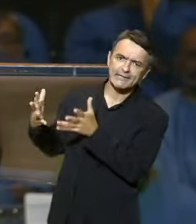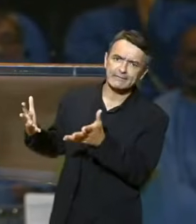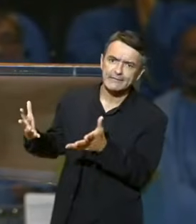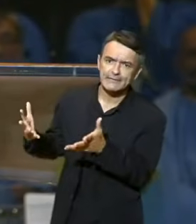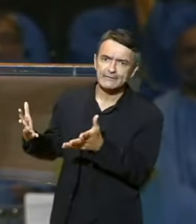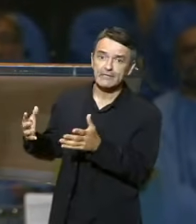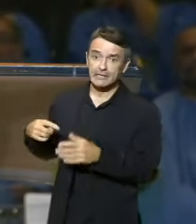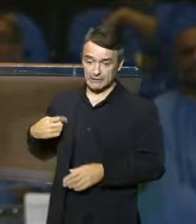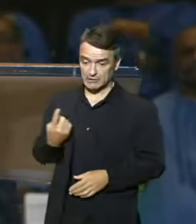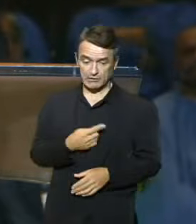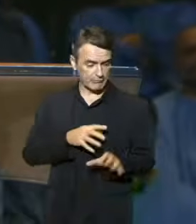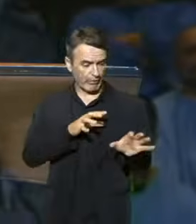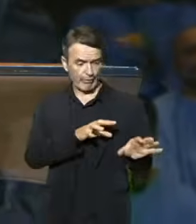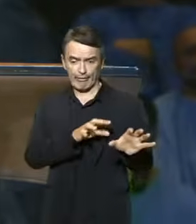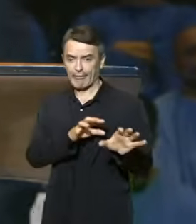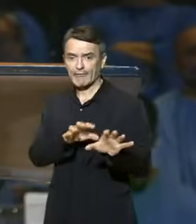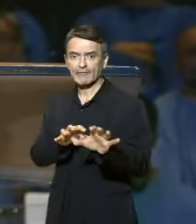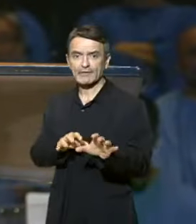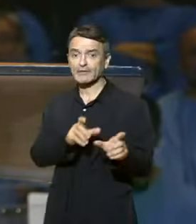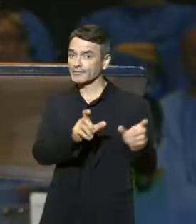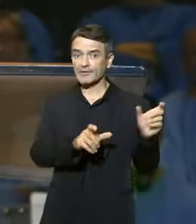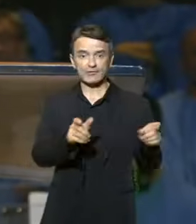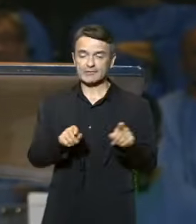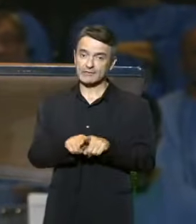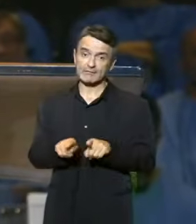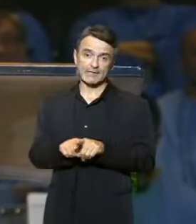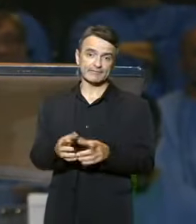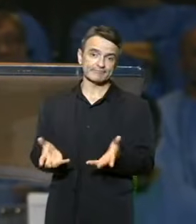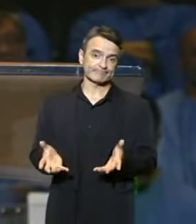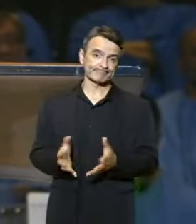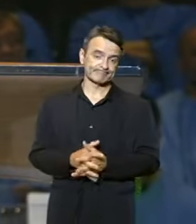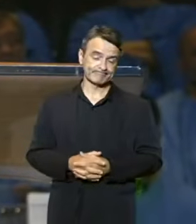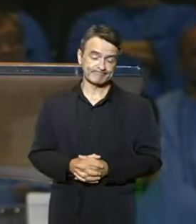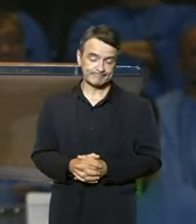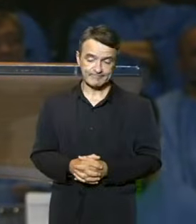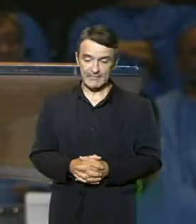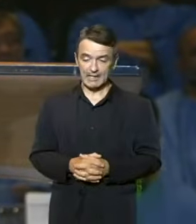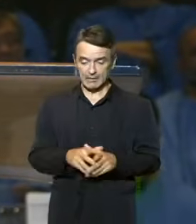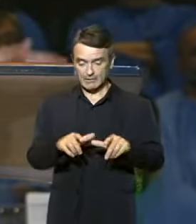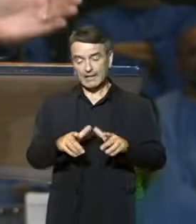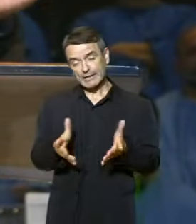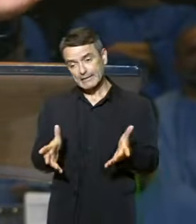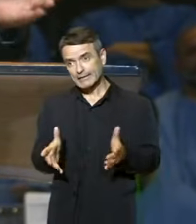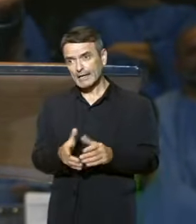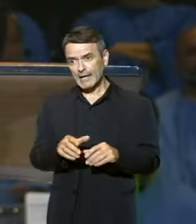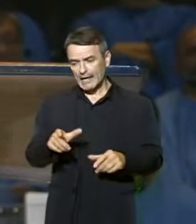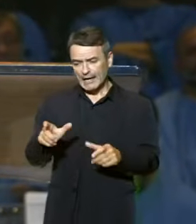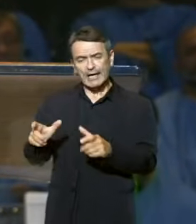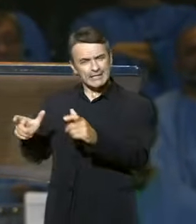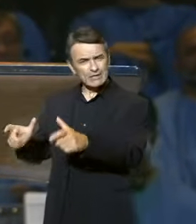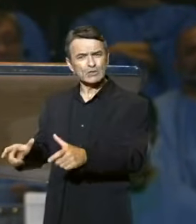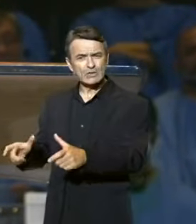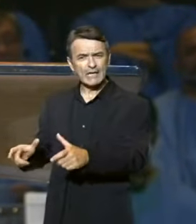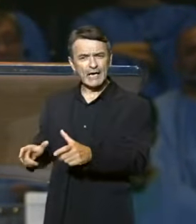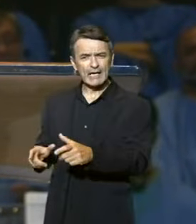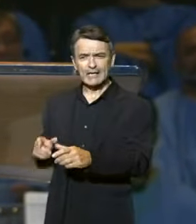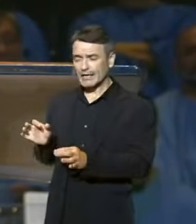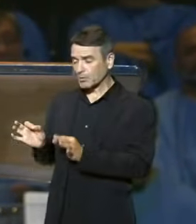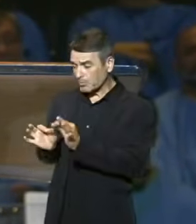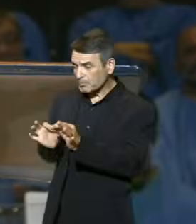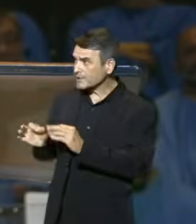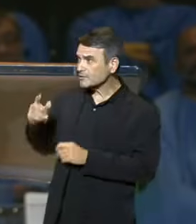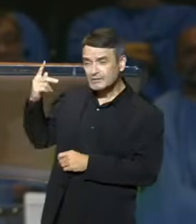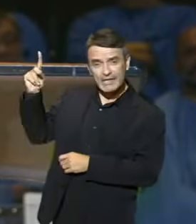da gente. Sabe, deserto era o plano de Deus para preparar esse povo para o tempo